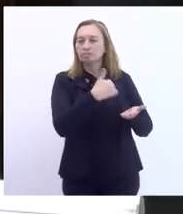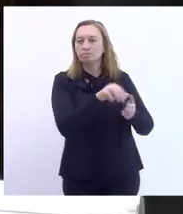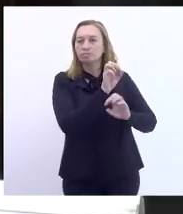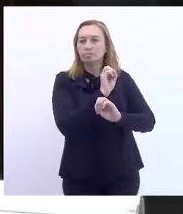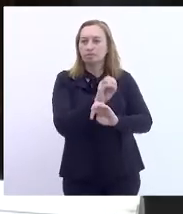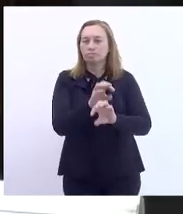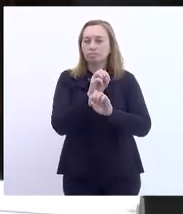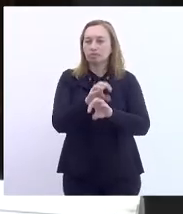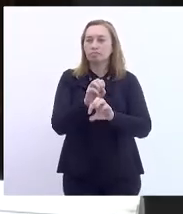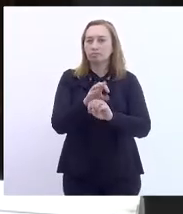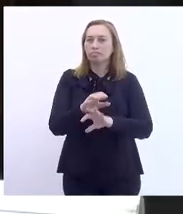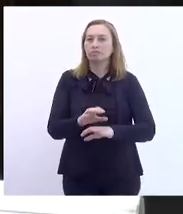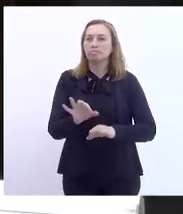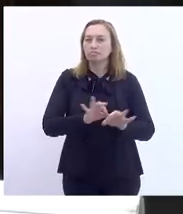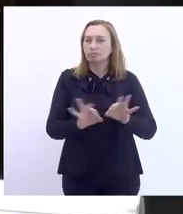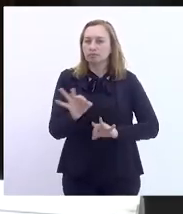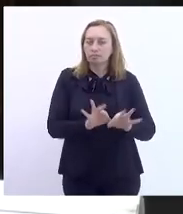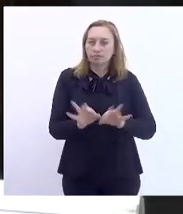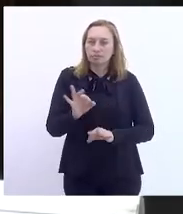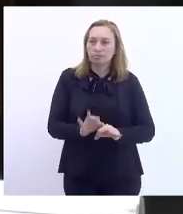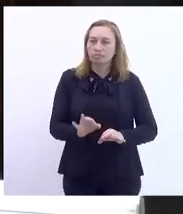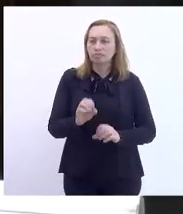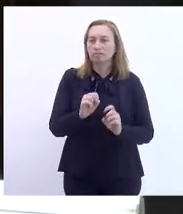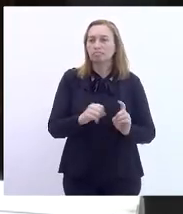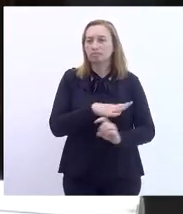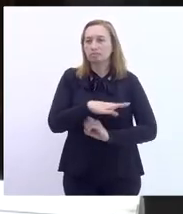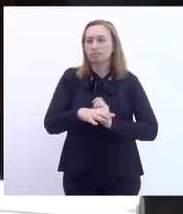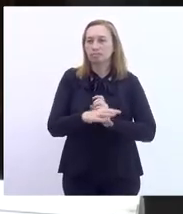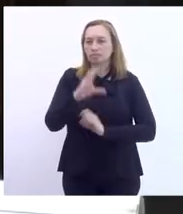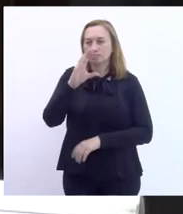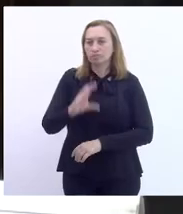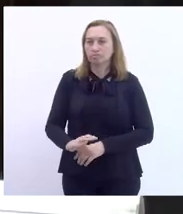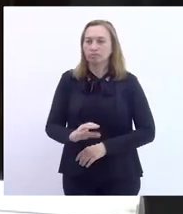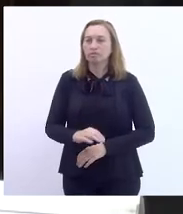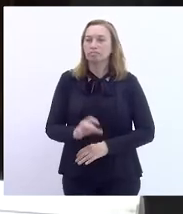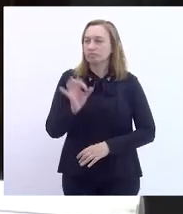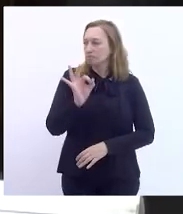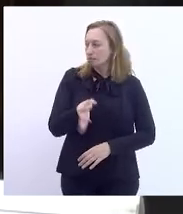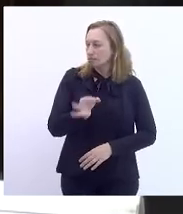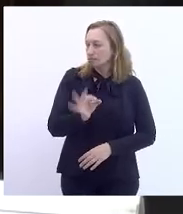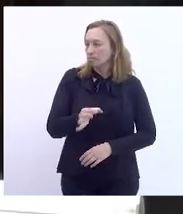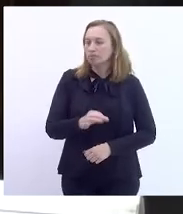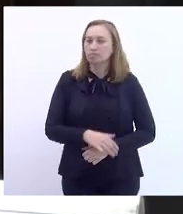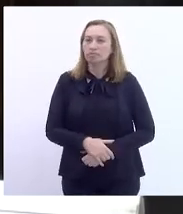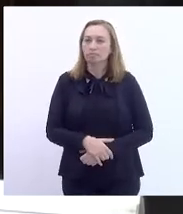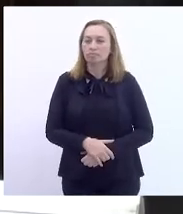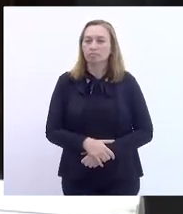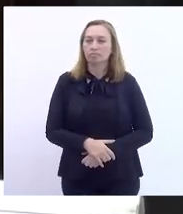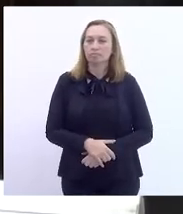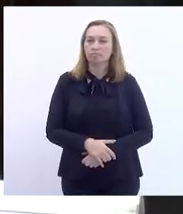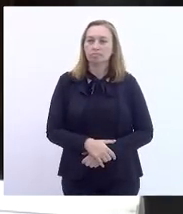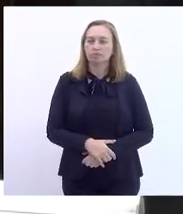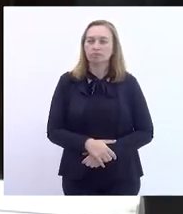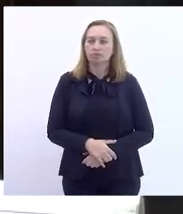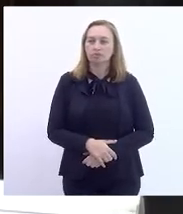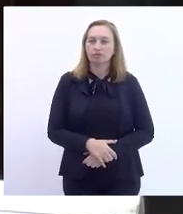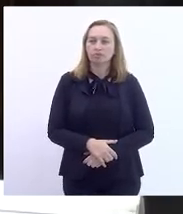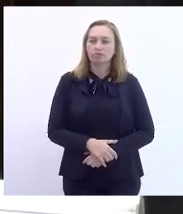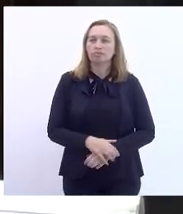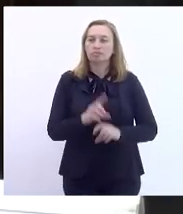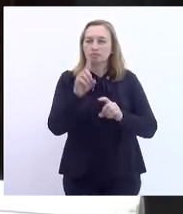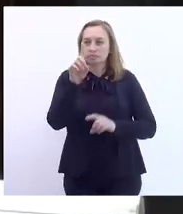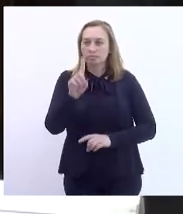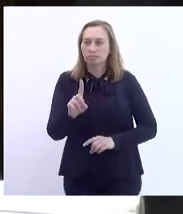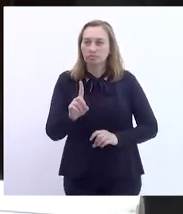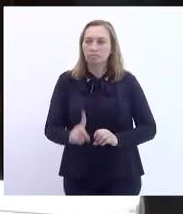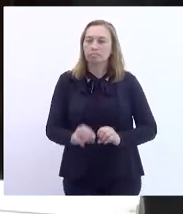Educação e uma organização da sociedade civil que prevê especificamente uma educação em Direitos